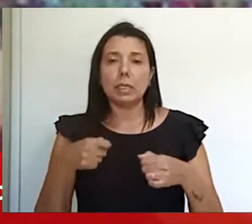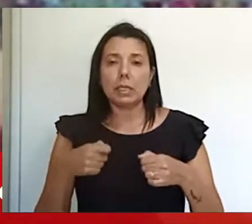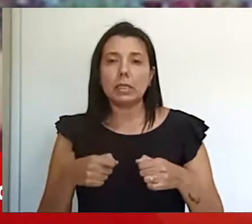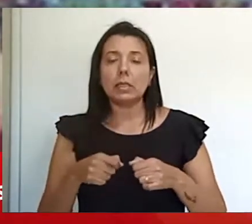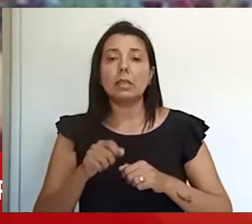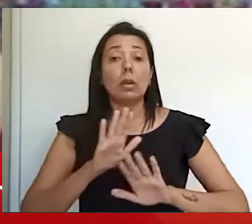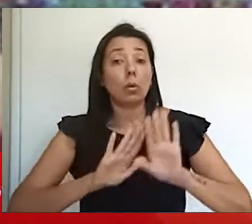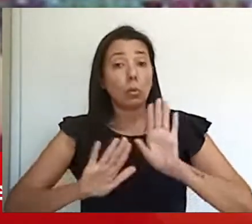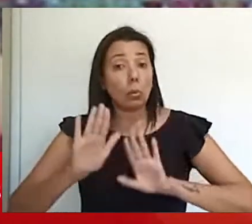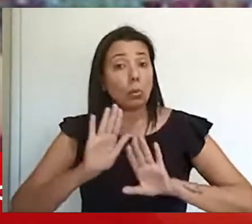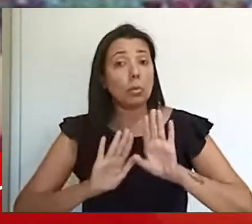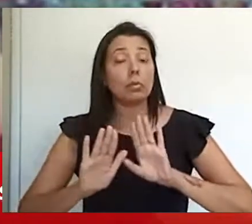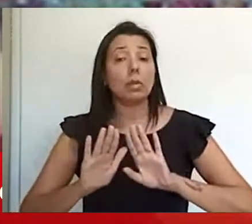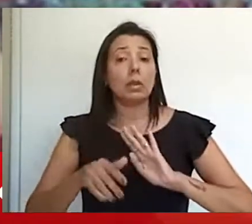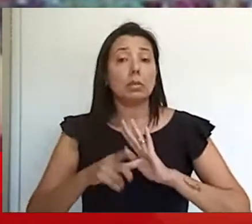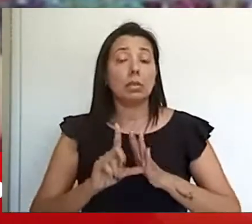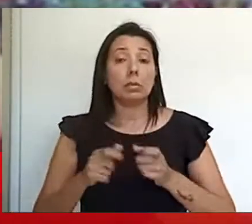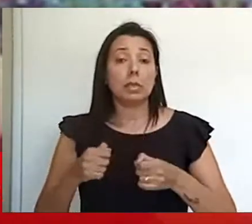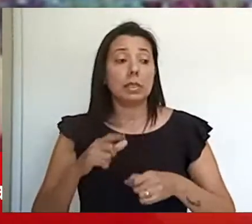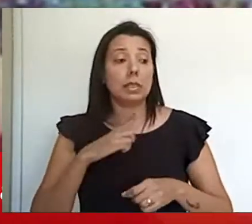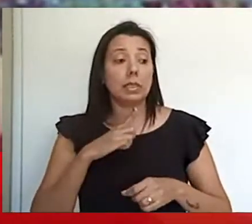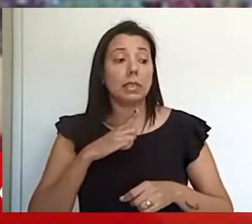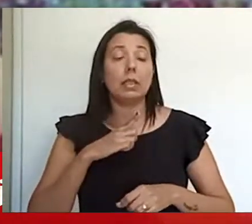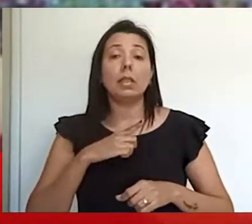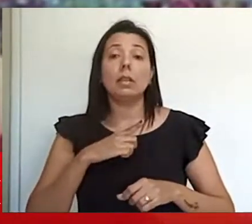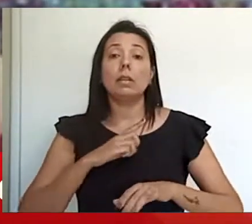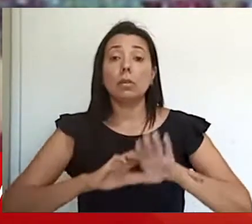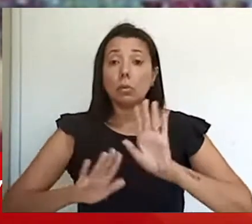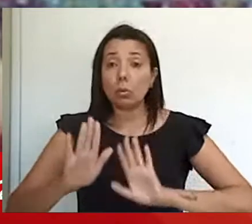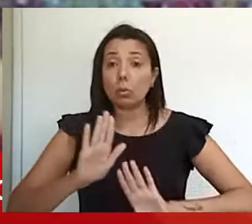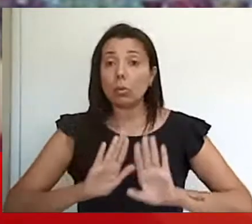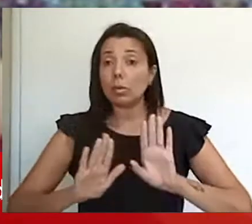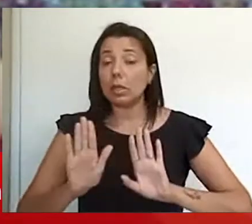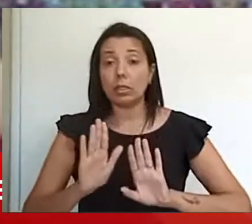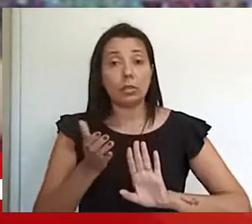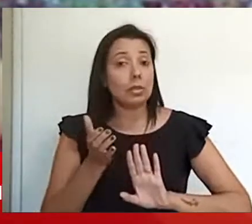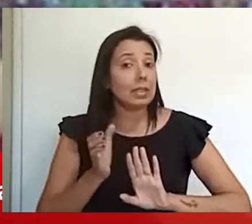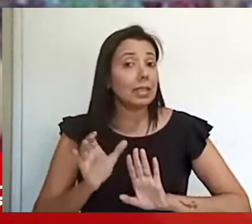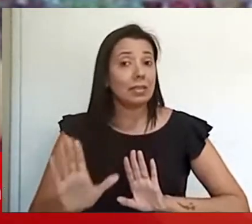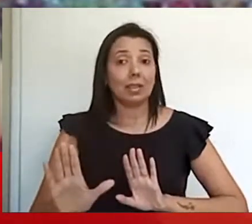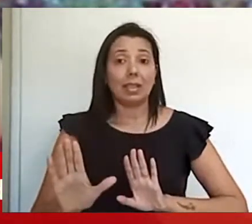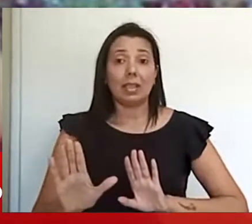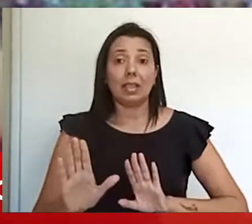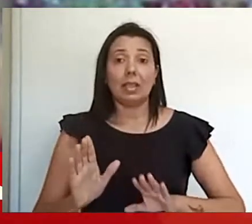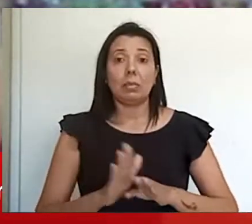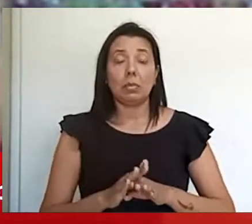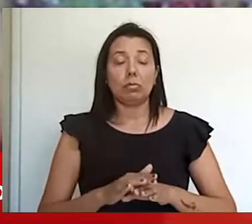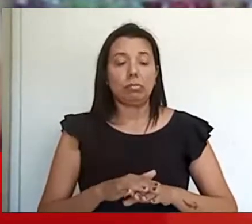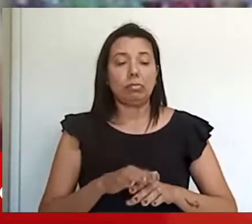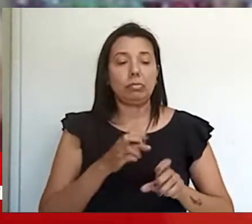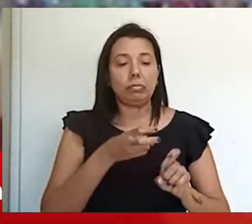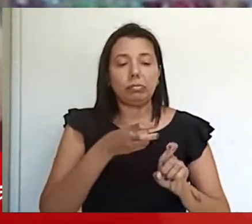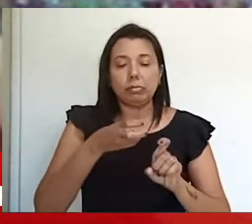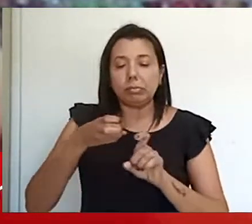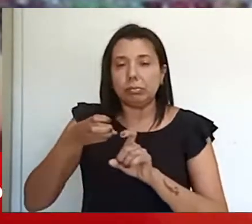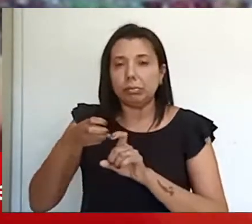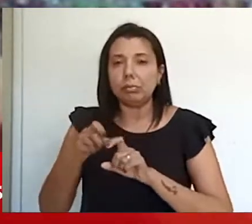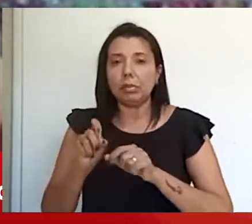ter um cuidado que é o de não querer ir com tanta gana, com tanta pressa e fazer a coisa